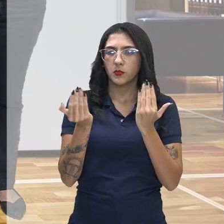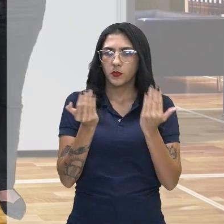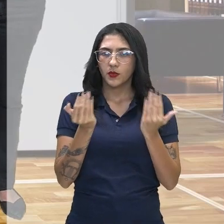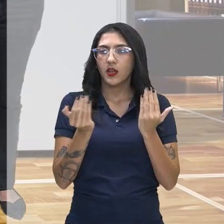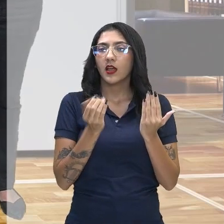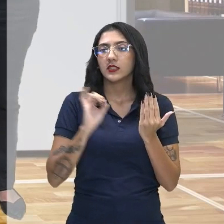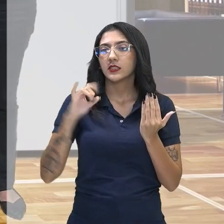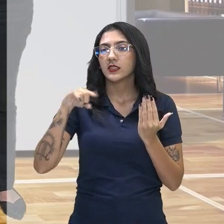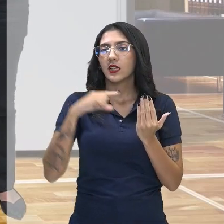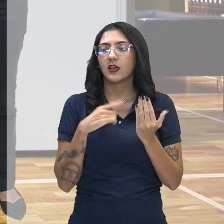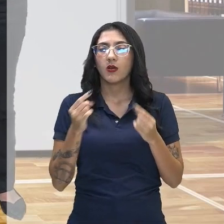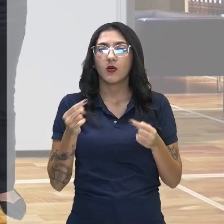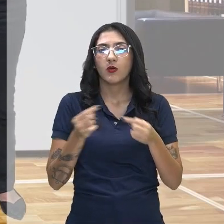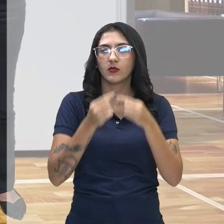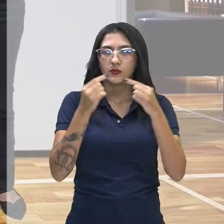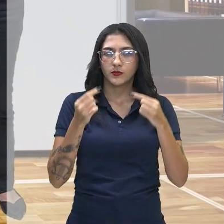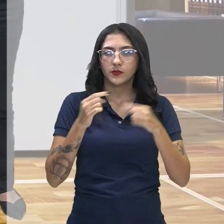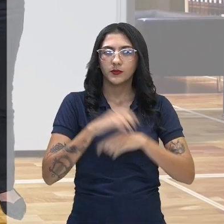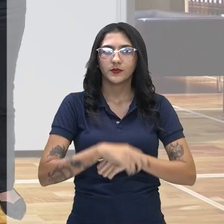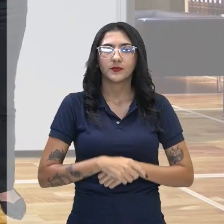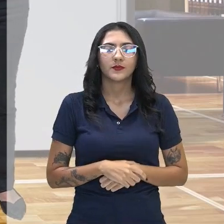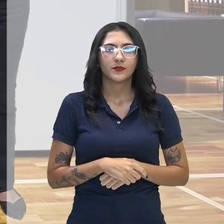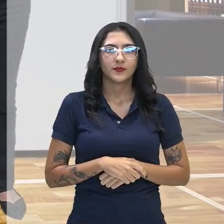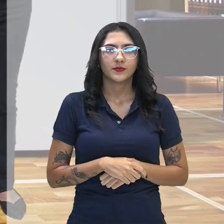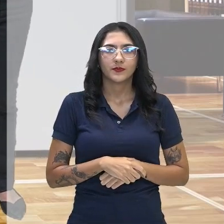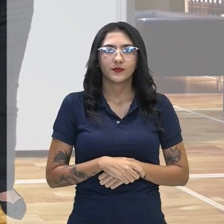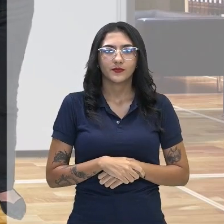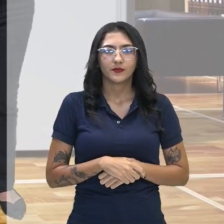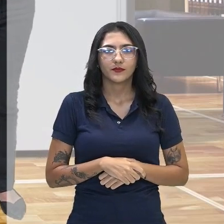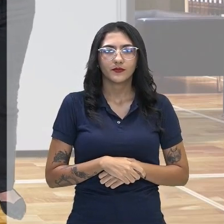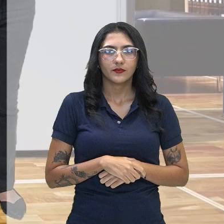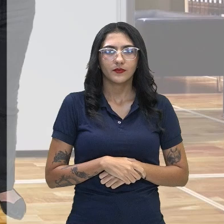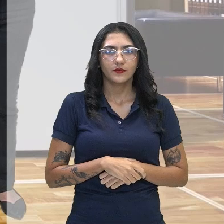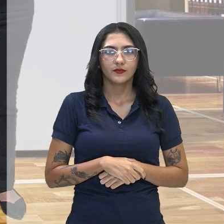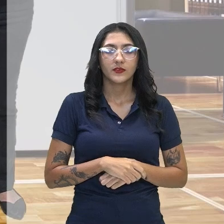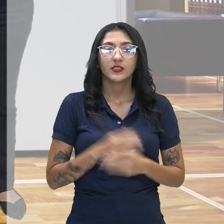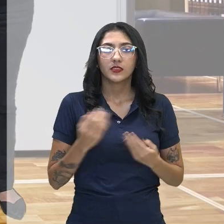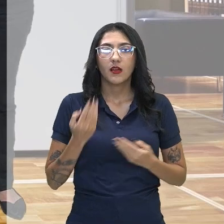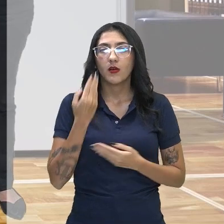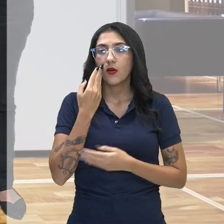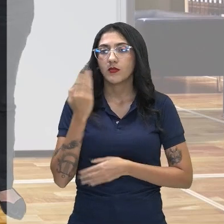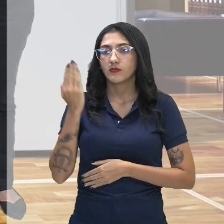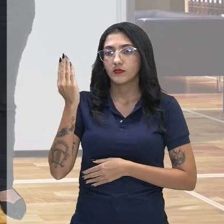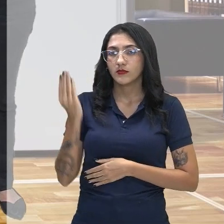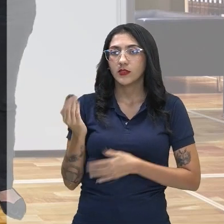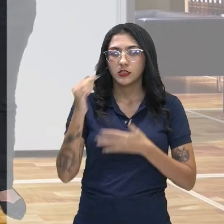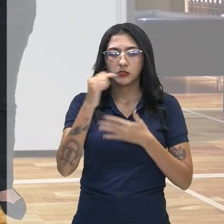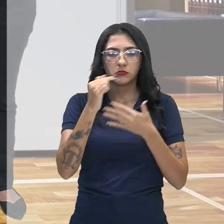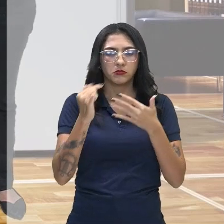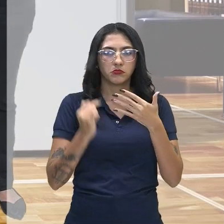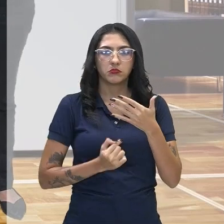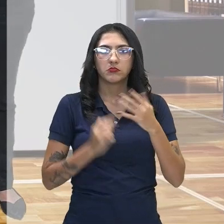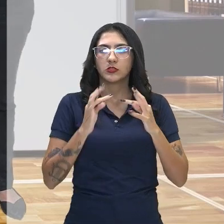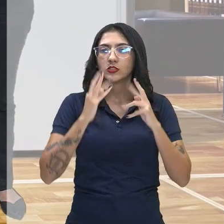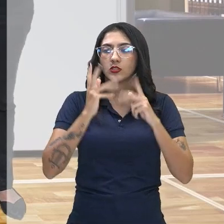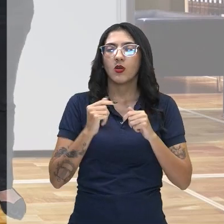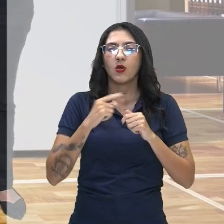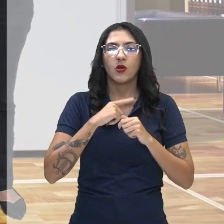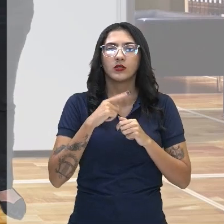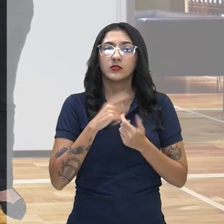assunto que está sendo apresentado. Então, esses tópicos todinhos aqui